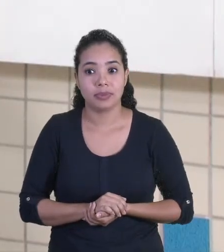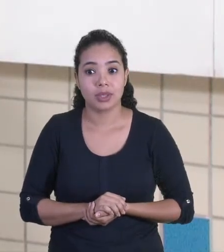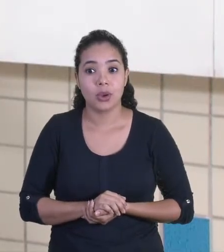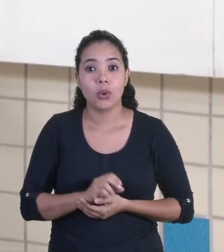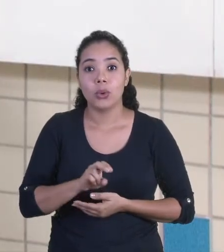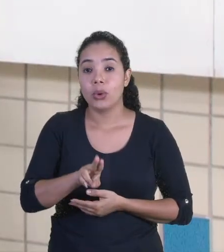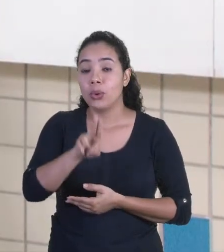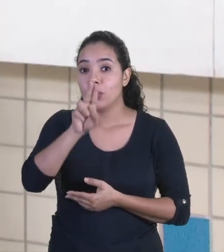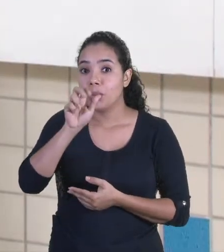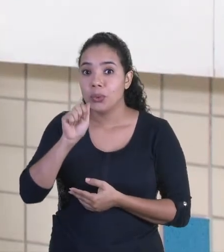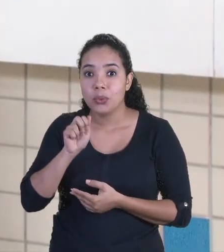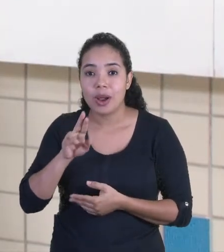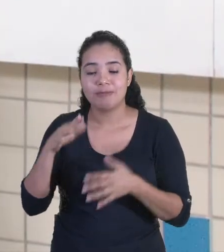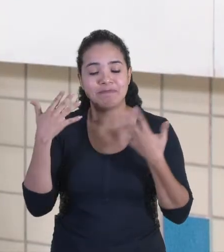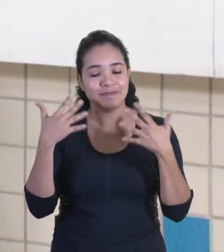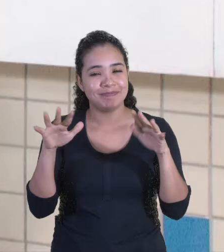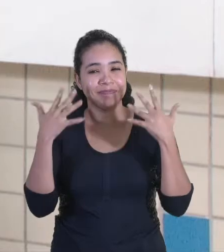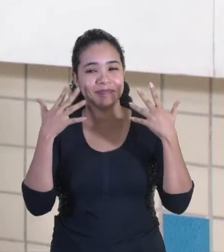Uau!